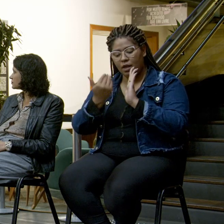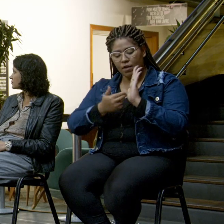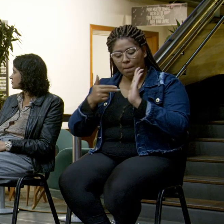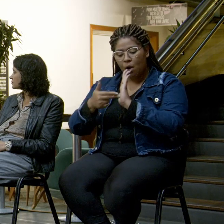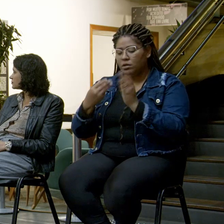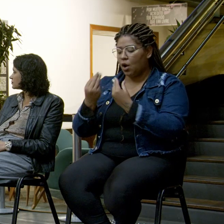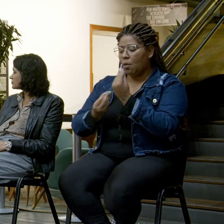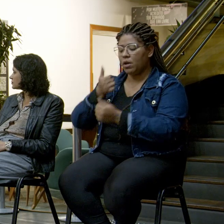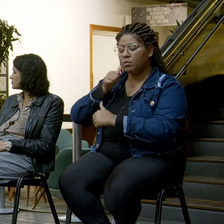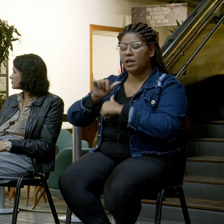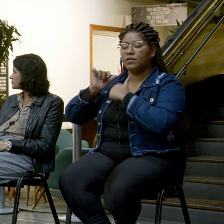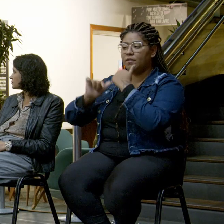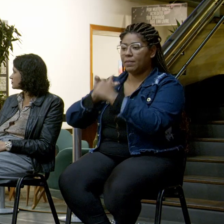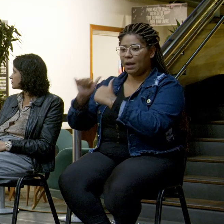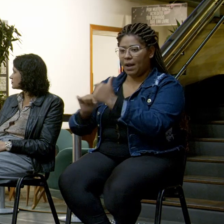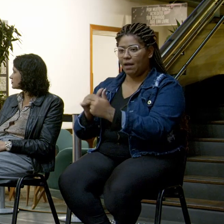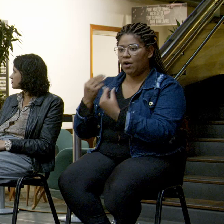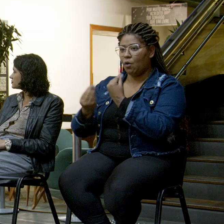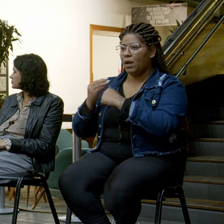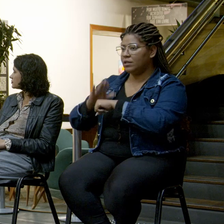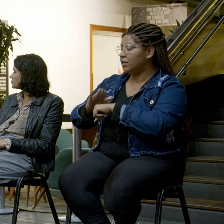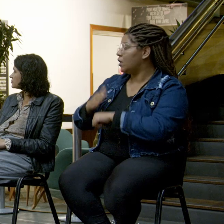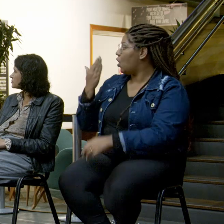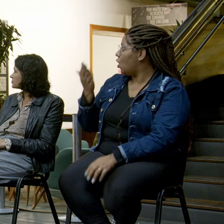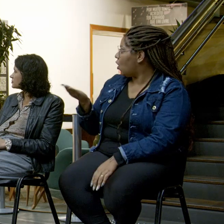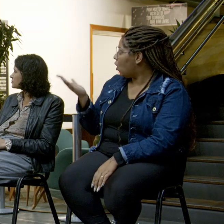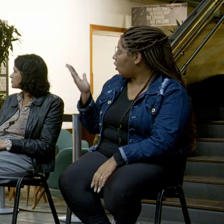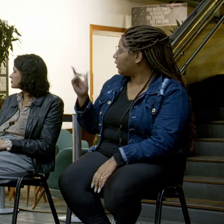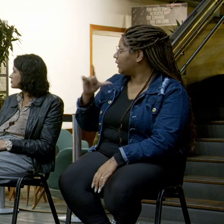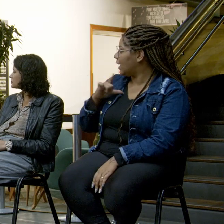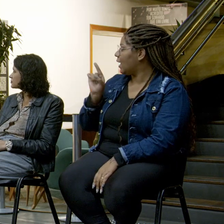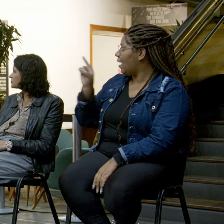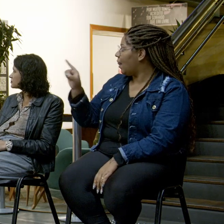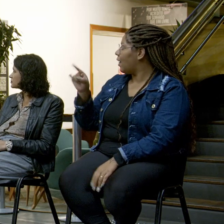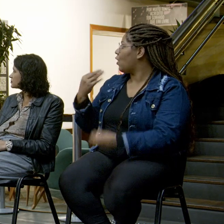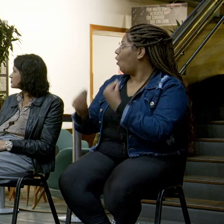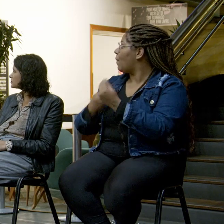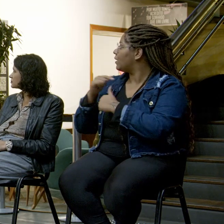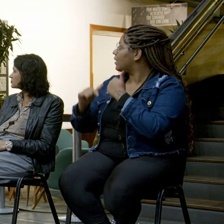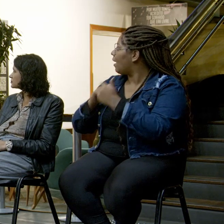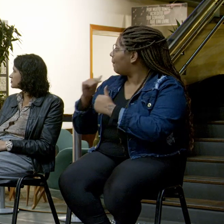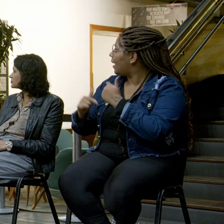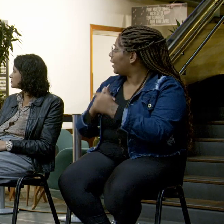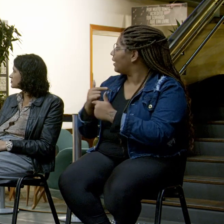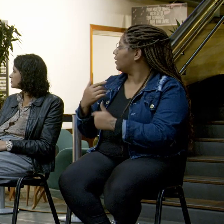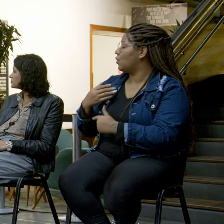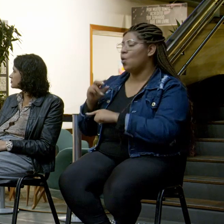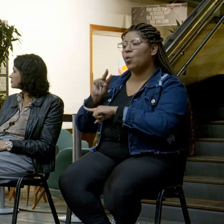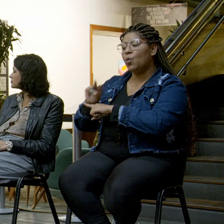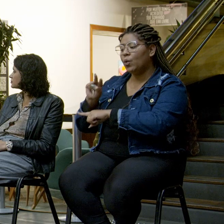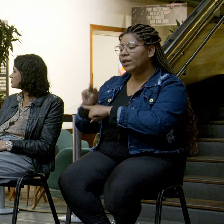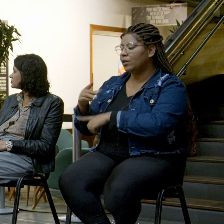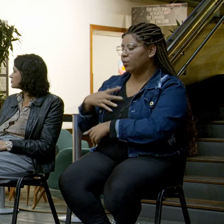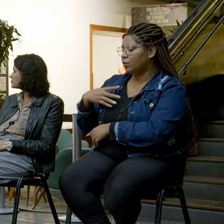afazeres. Ali a gente vê elas trabalhando no roçado, com os filhos nas costas, à direita fabricando